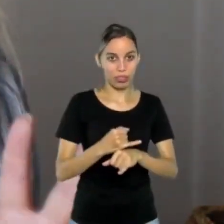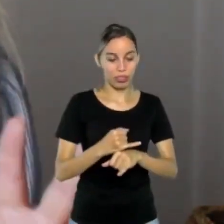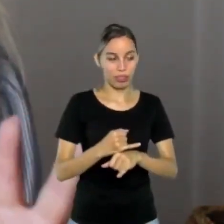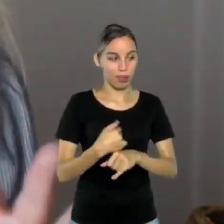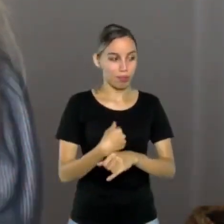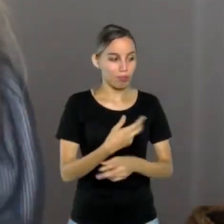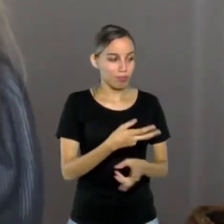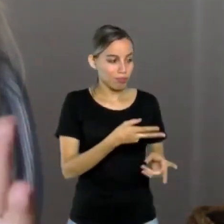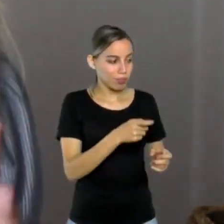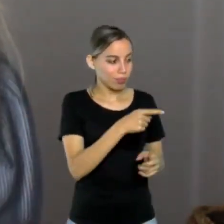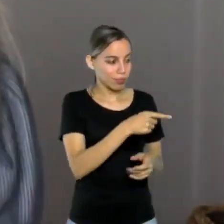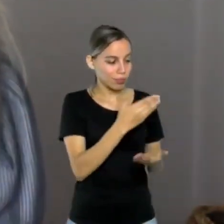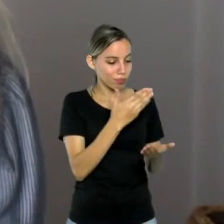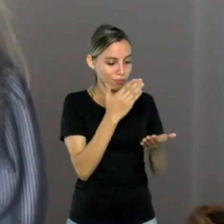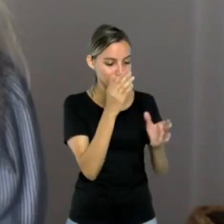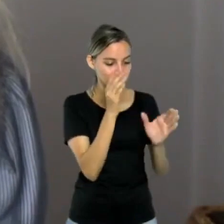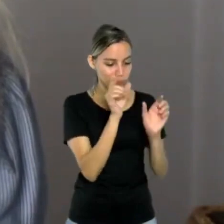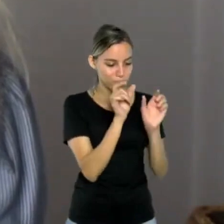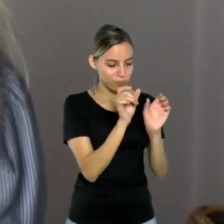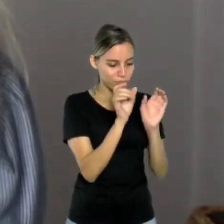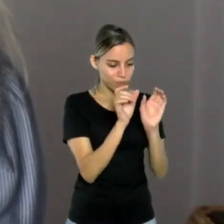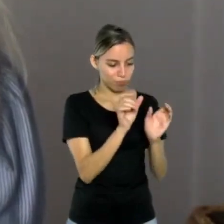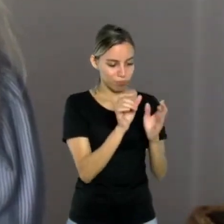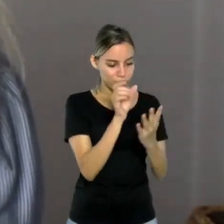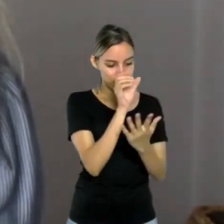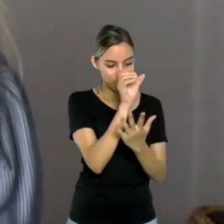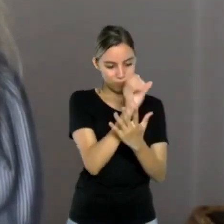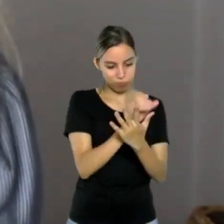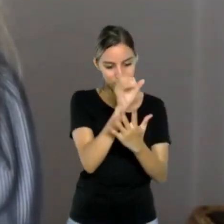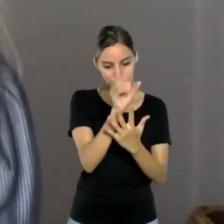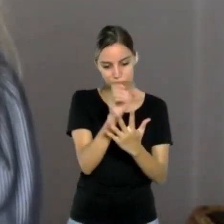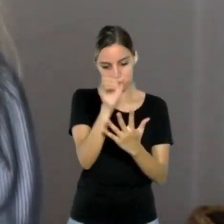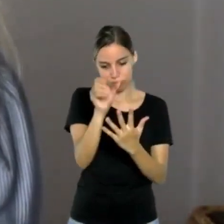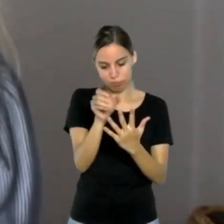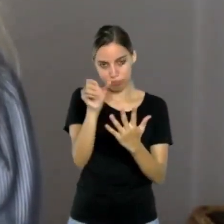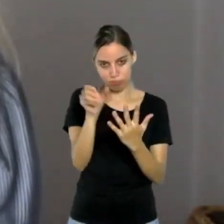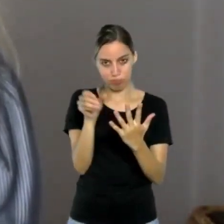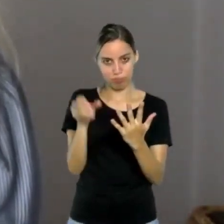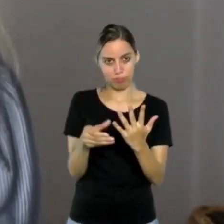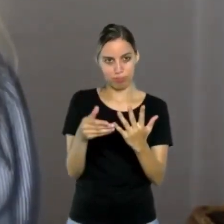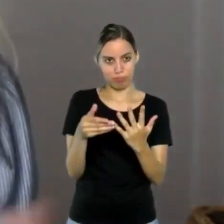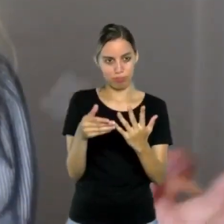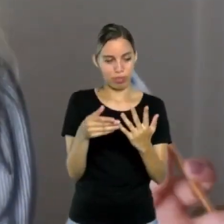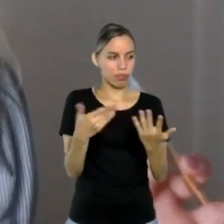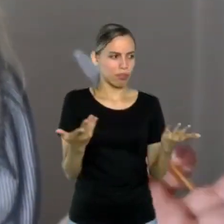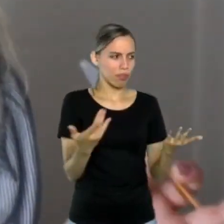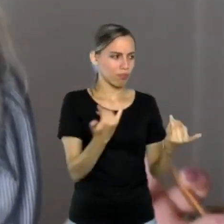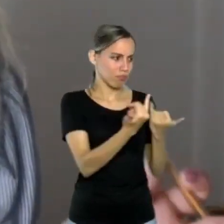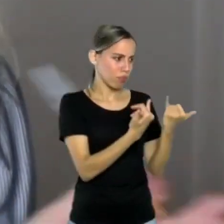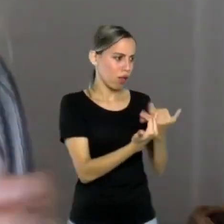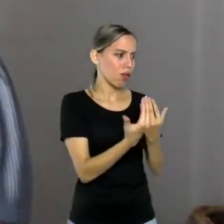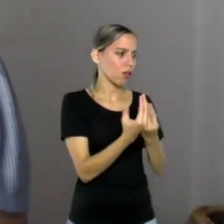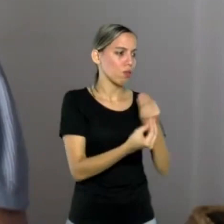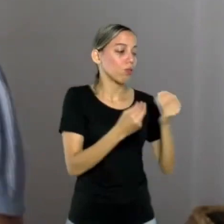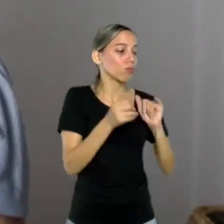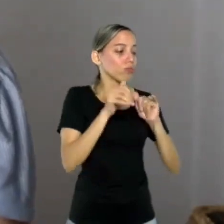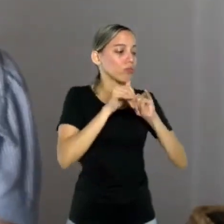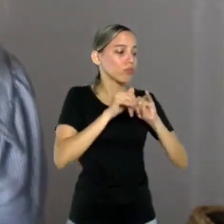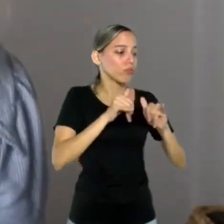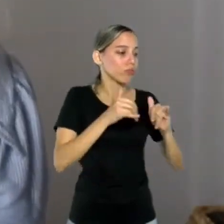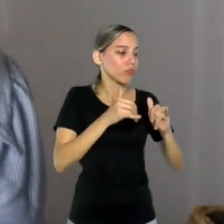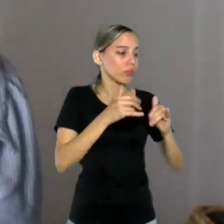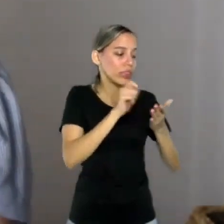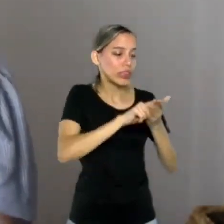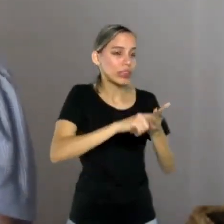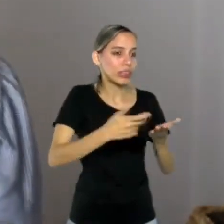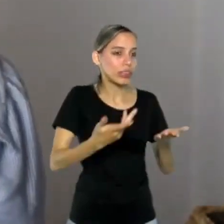partes. Então, conta para a gente um pouco desse novo projeto, Elisa. Que já está um tempão pronto, né? Já está um